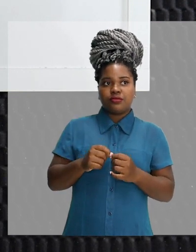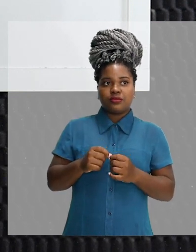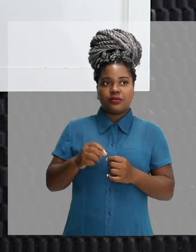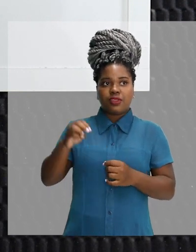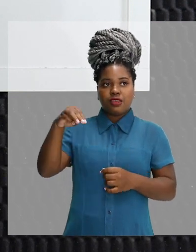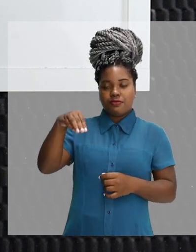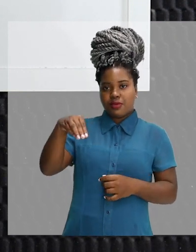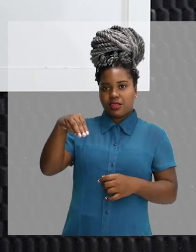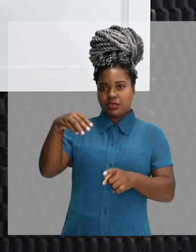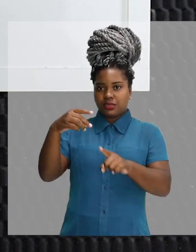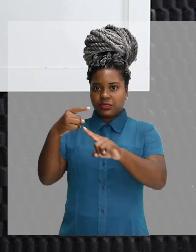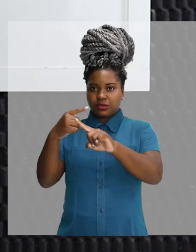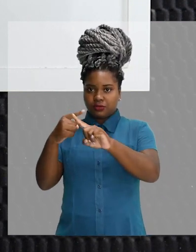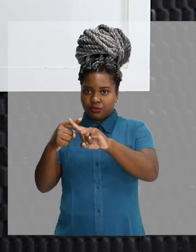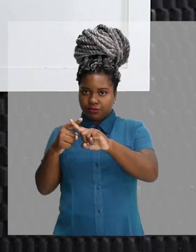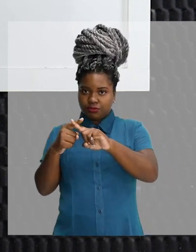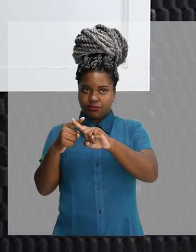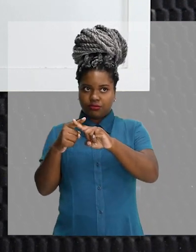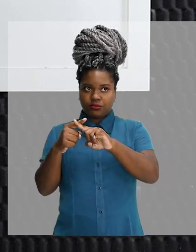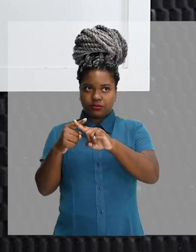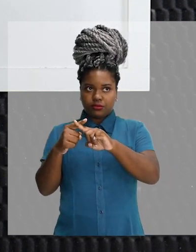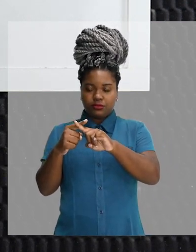ele é massa vezes